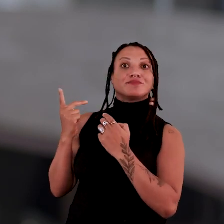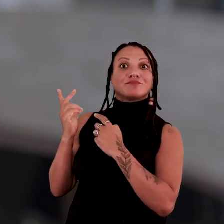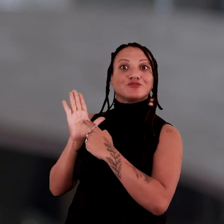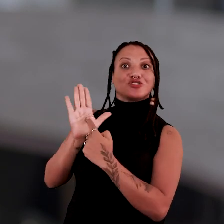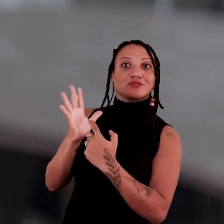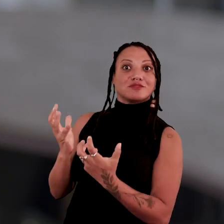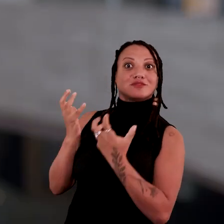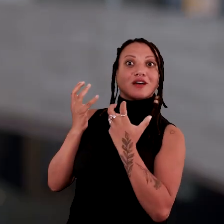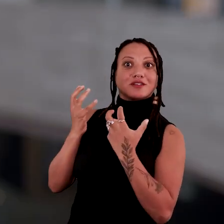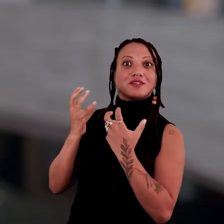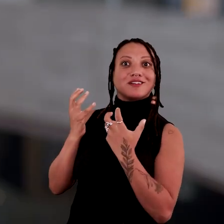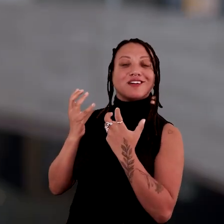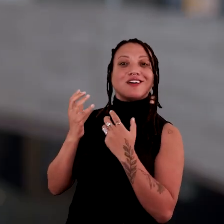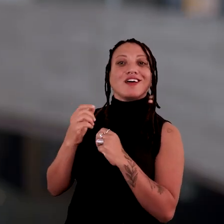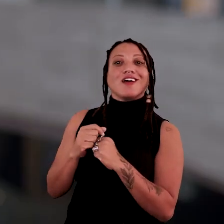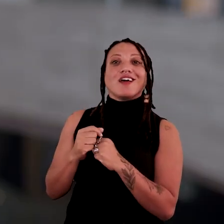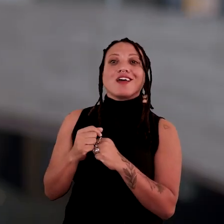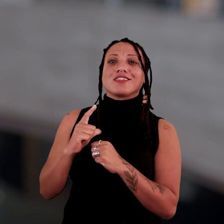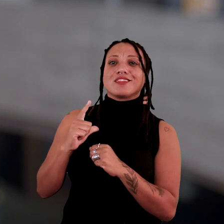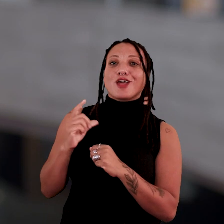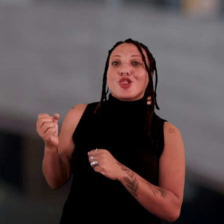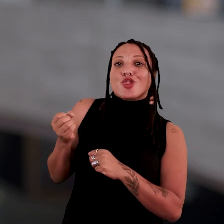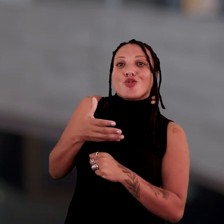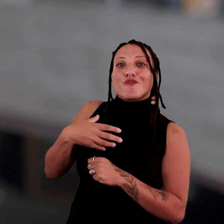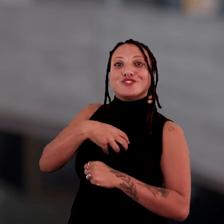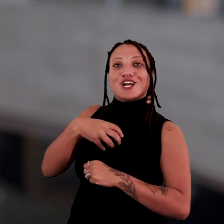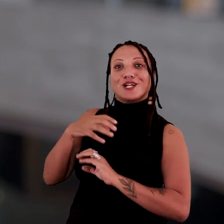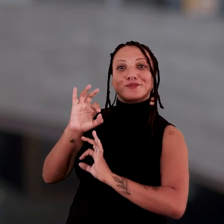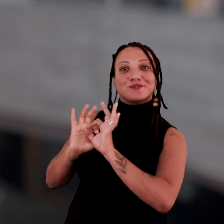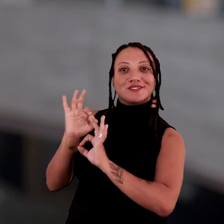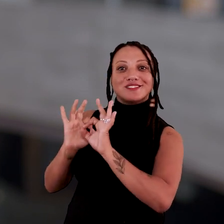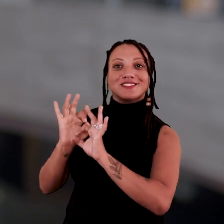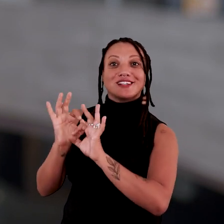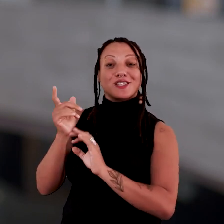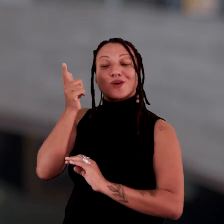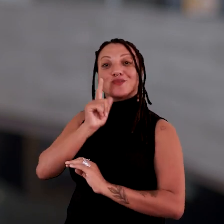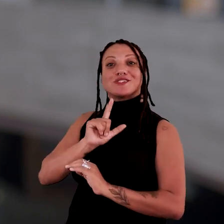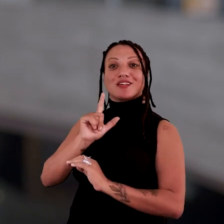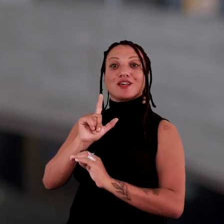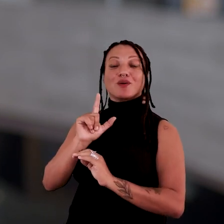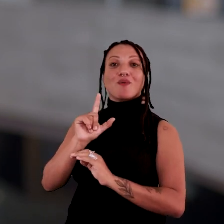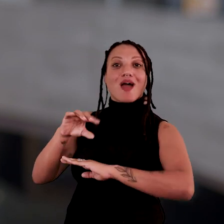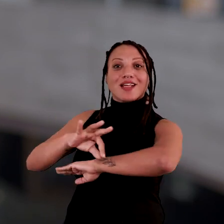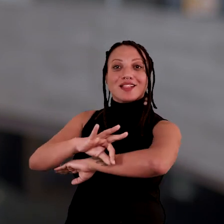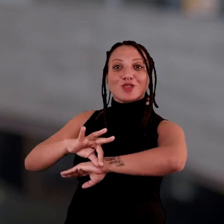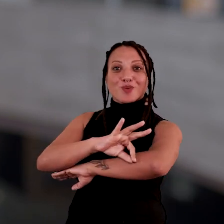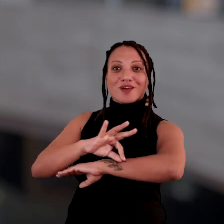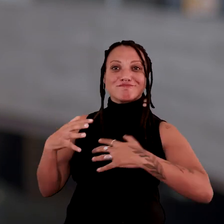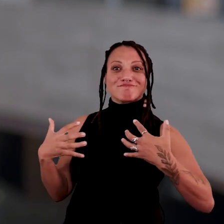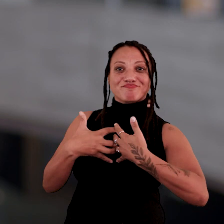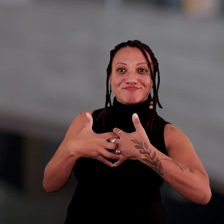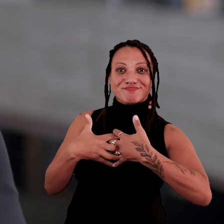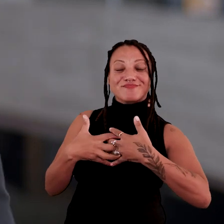ali a nossa arquitetura, dando nova vida, novos ares a essa edificação que está ali já há